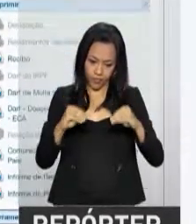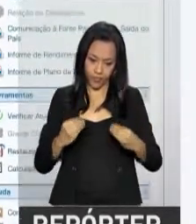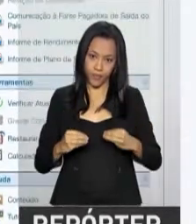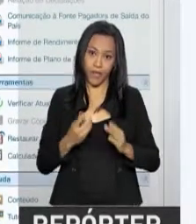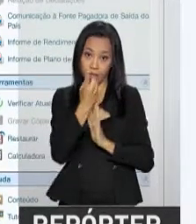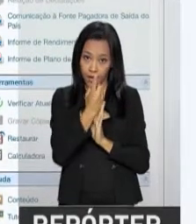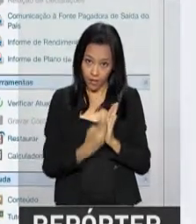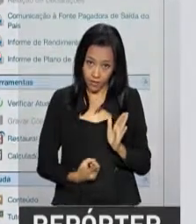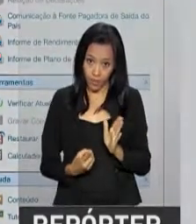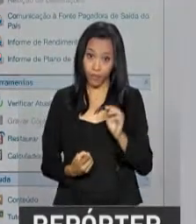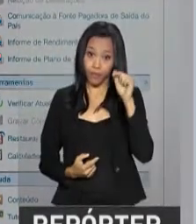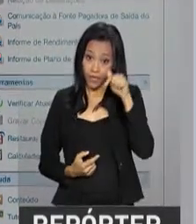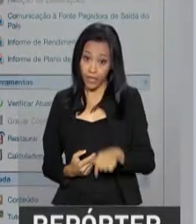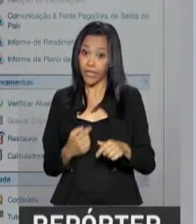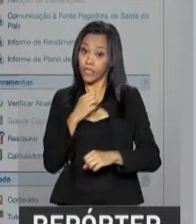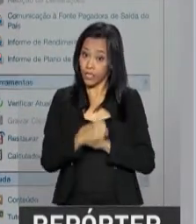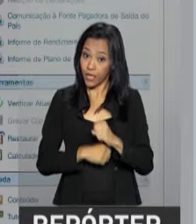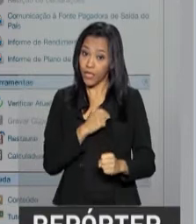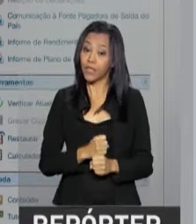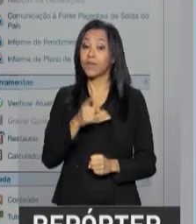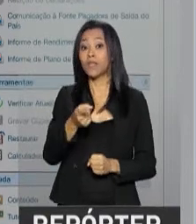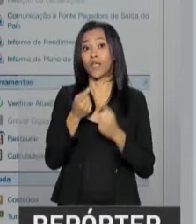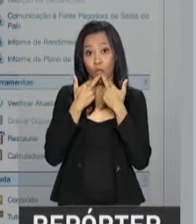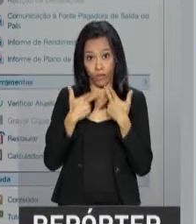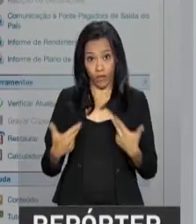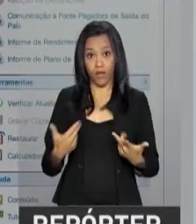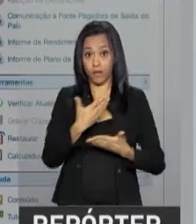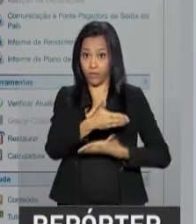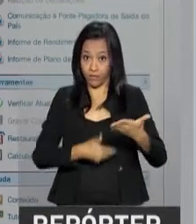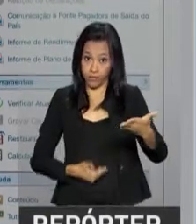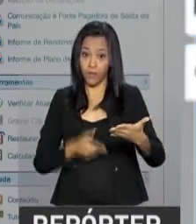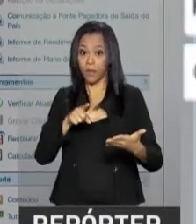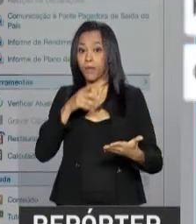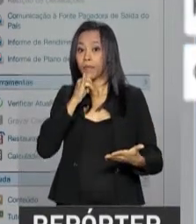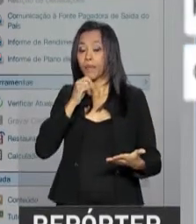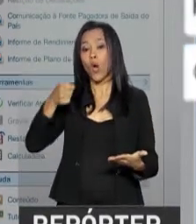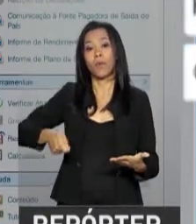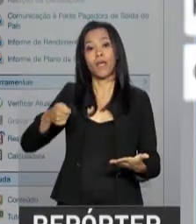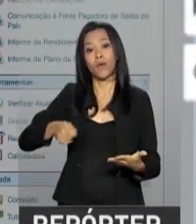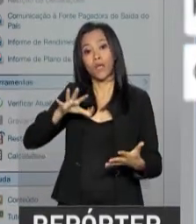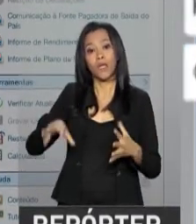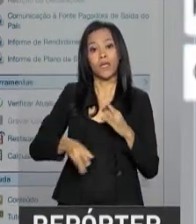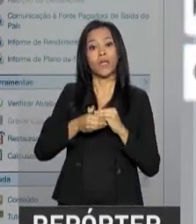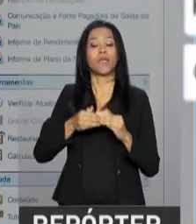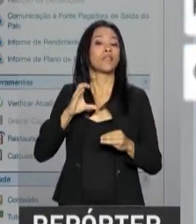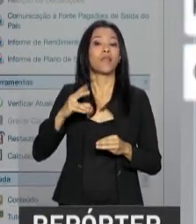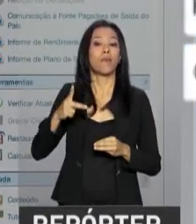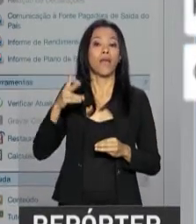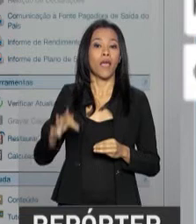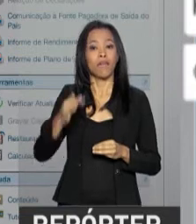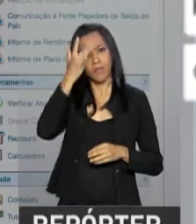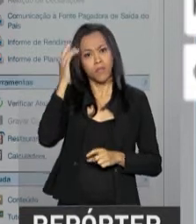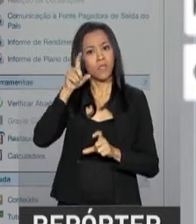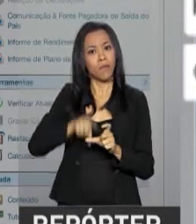renda neste ano o documento traz algumas novidades como a obrigatoriedade de informar o cpf de dependentes